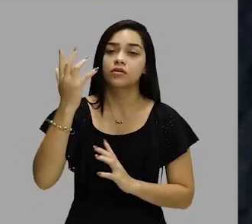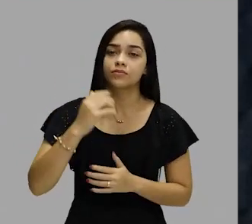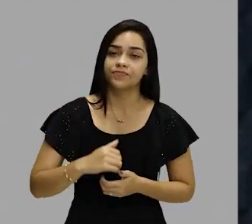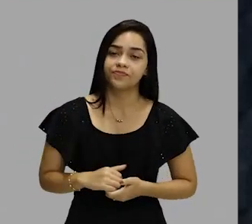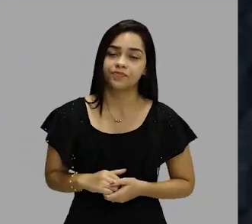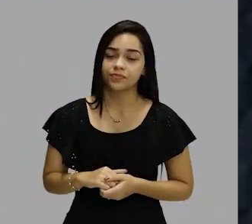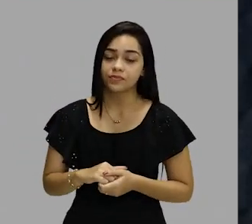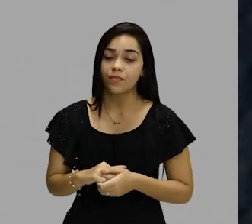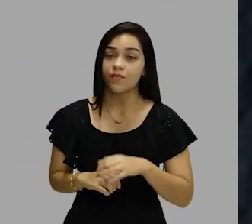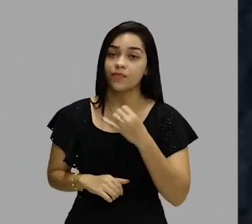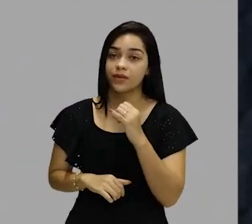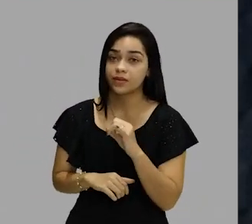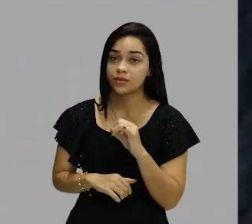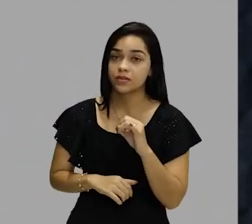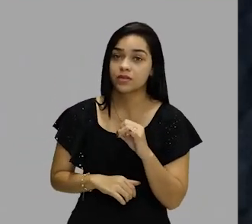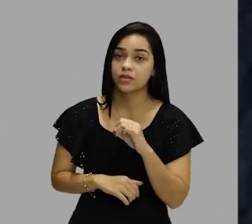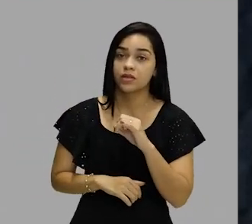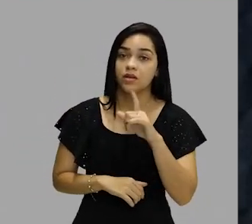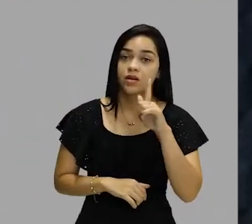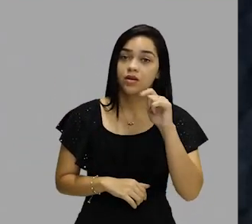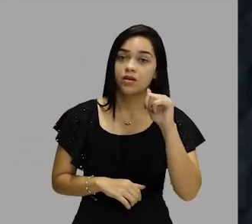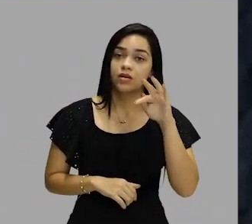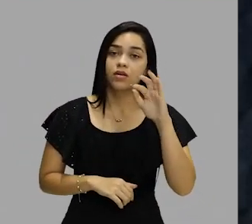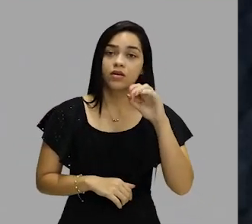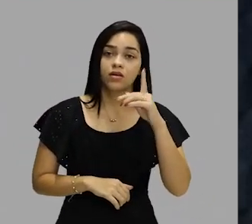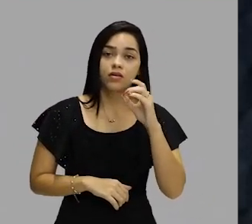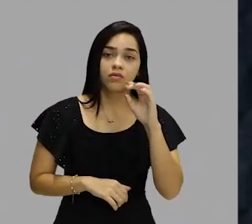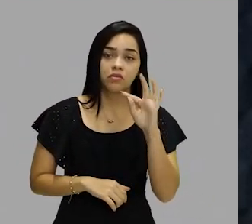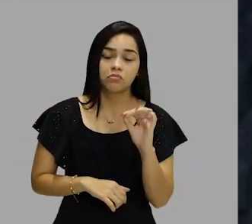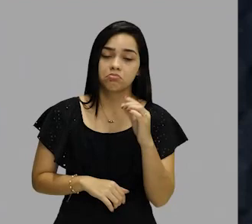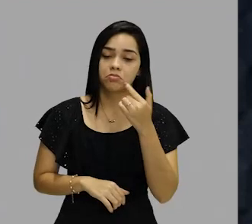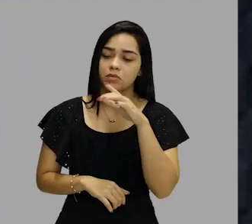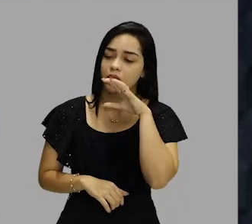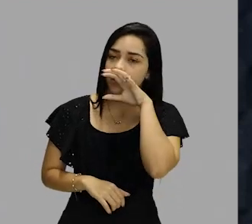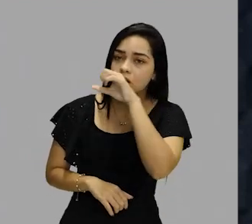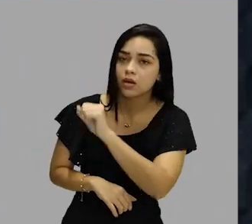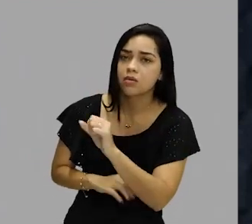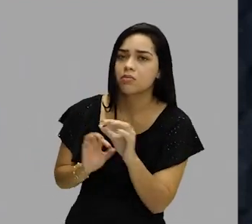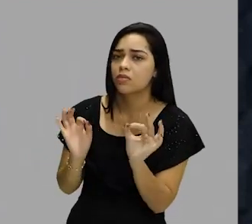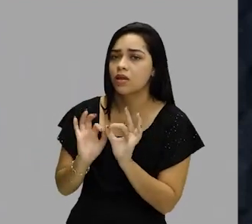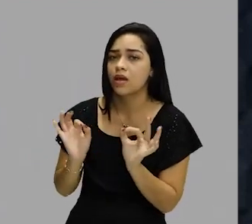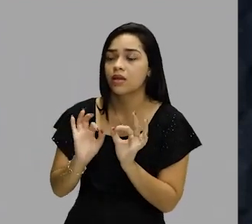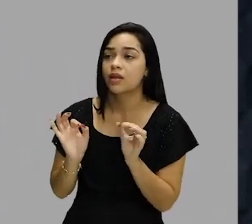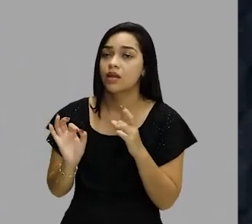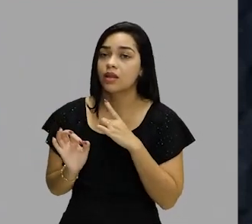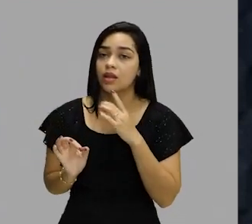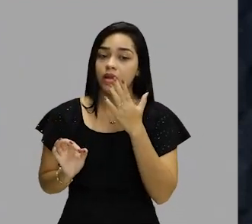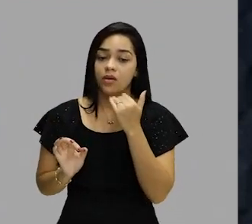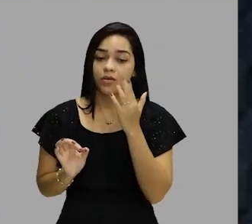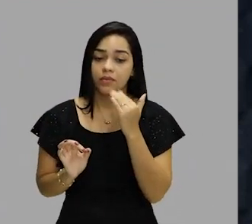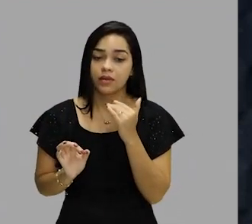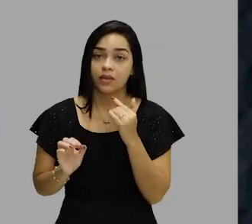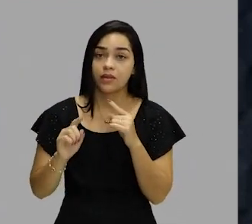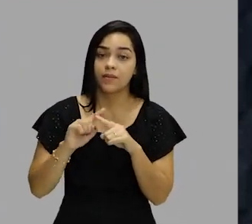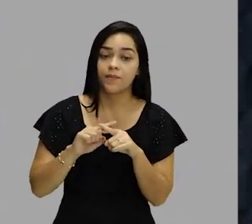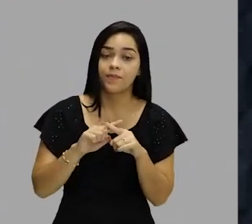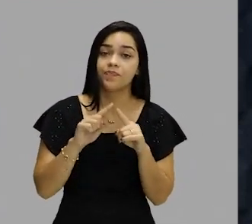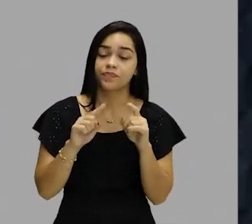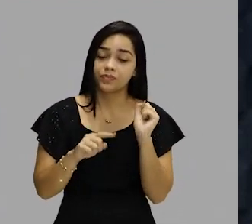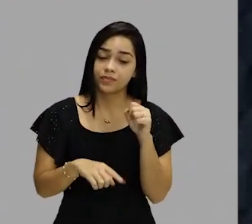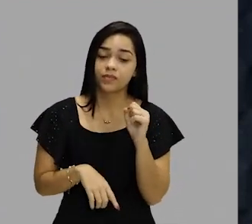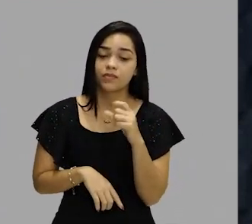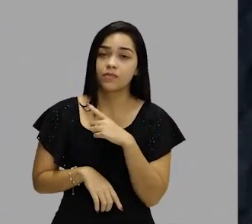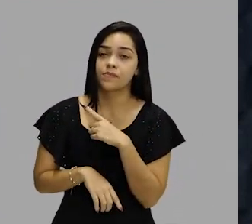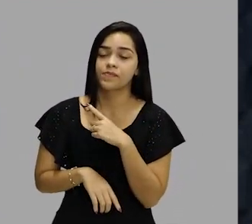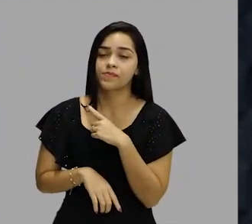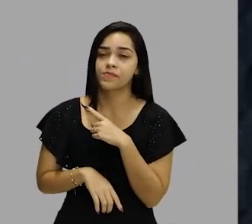se este gafanhoto aqui não está tendo nenhum predador, tem alimento para ele aqui